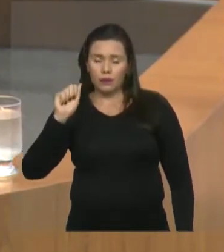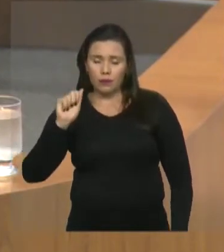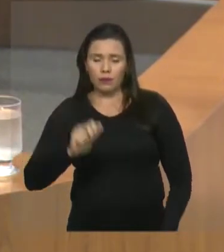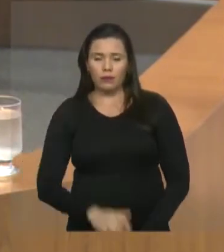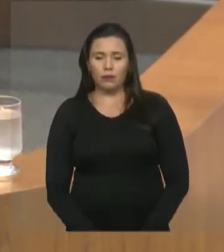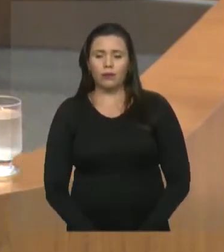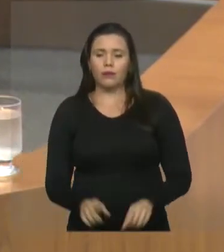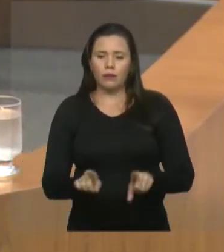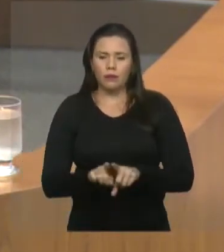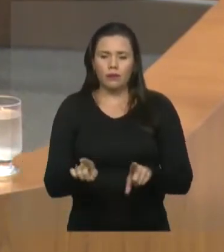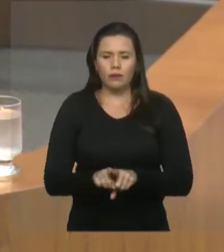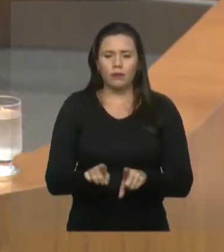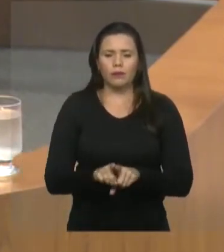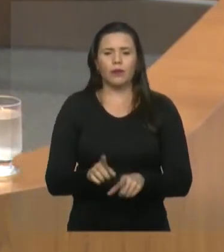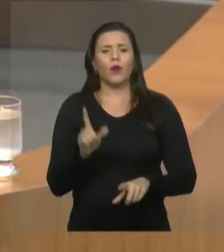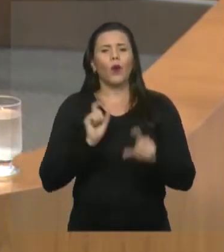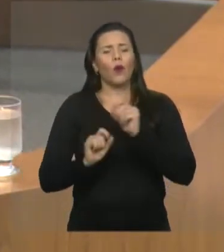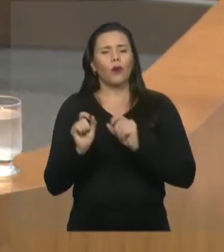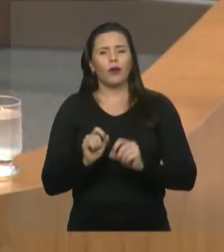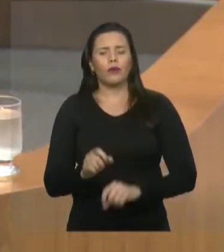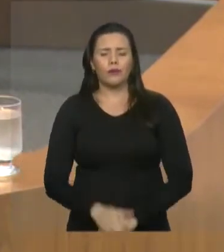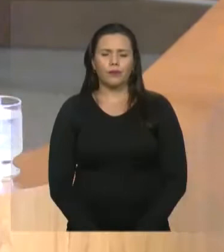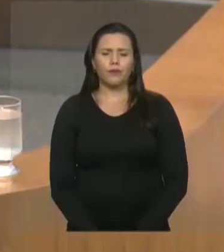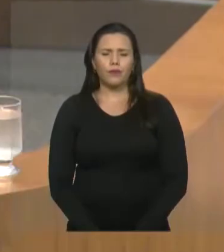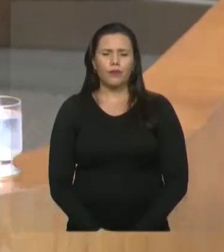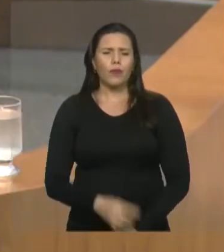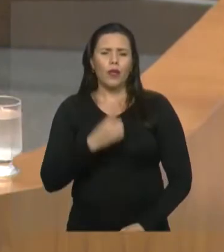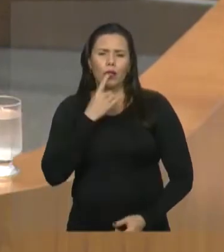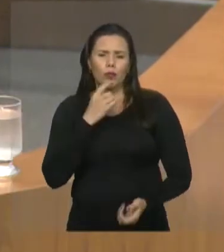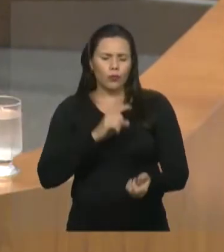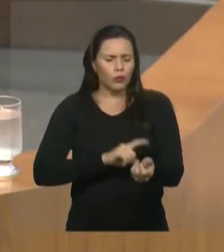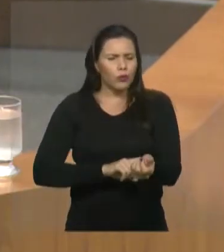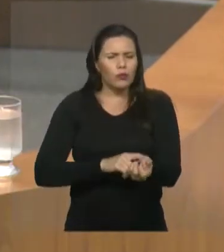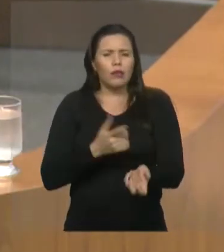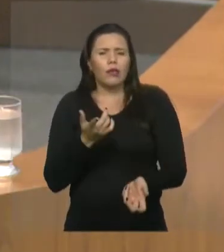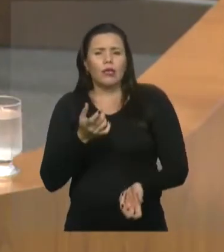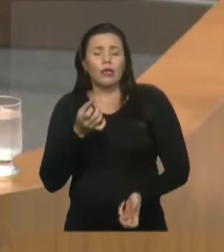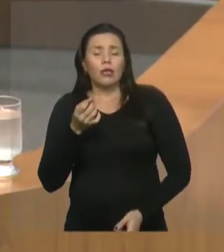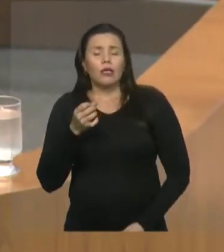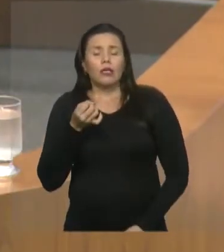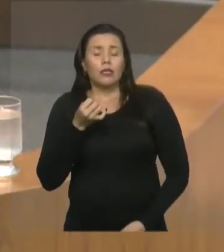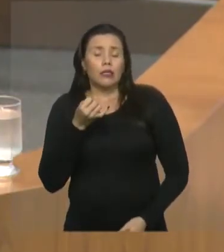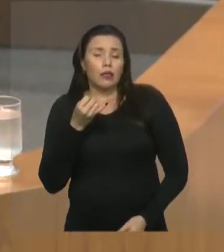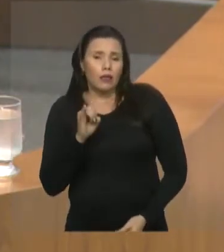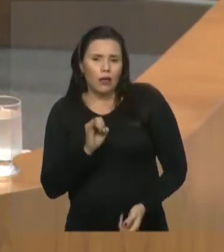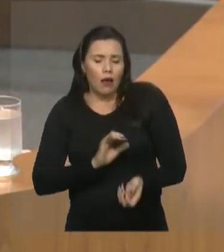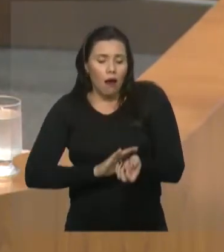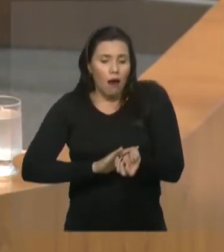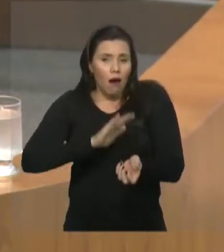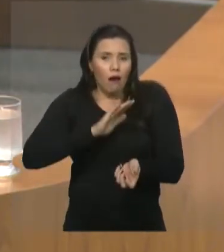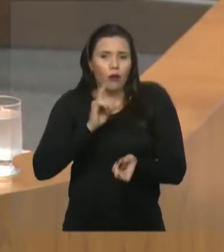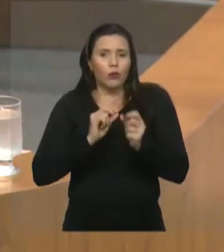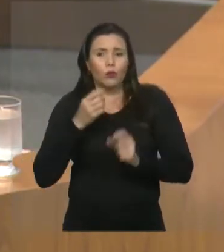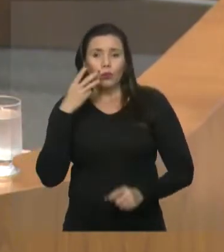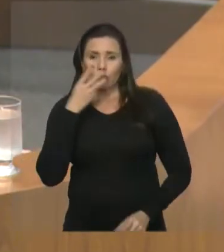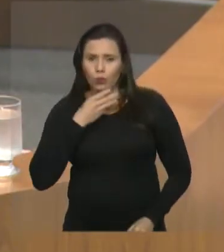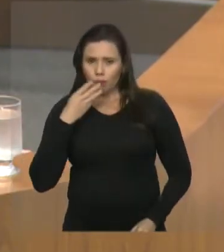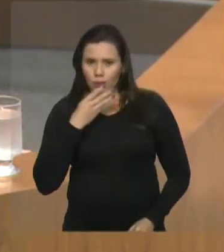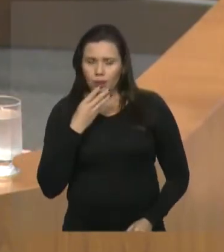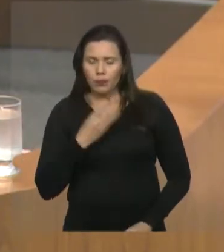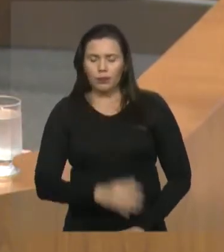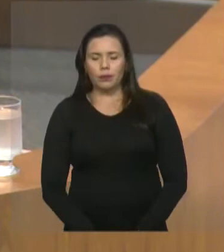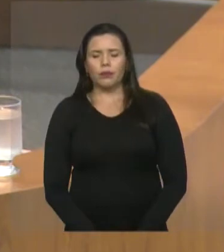glicemia e testes rápidos. Então, com toda certeza, vai ser um dia muito